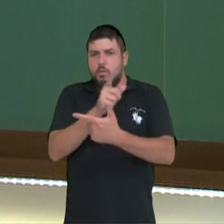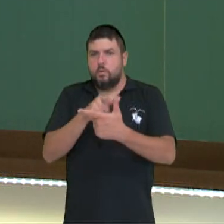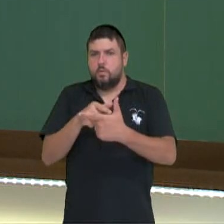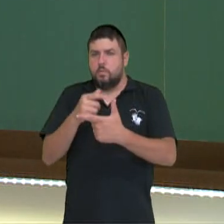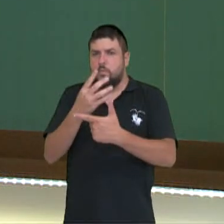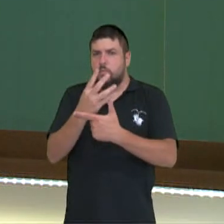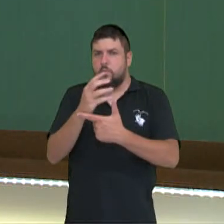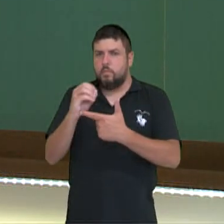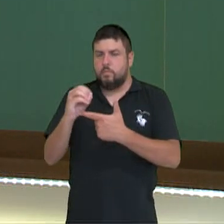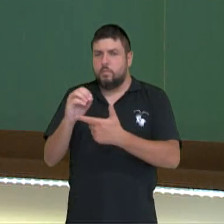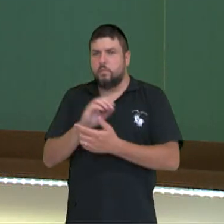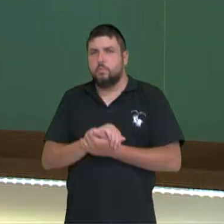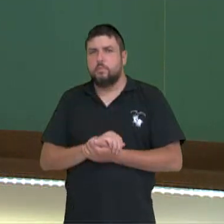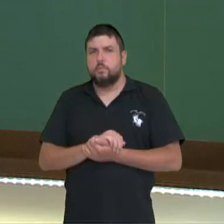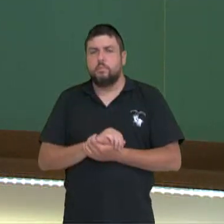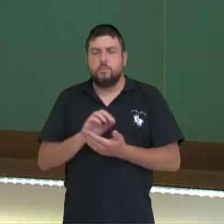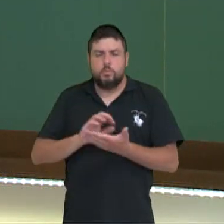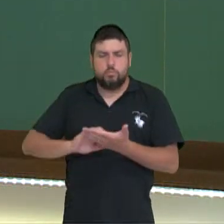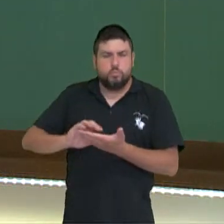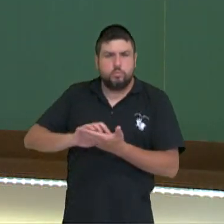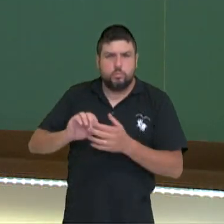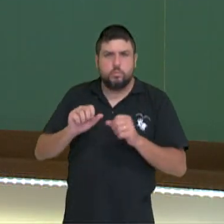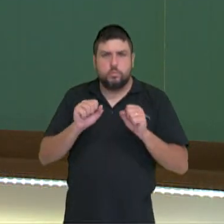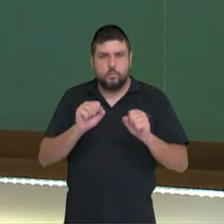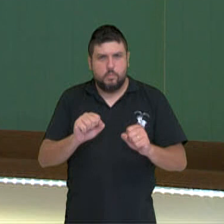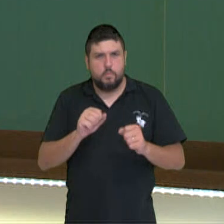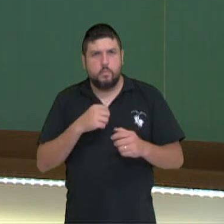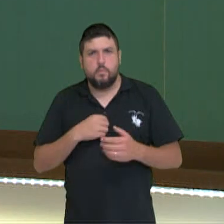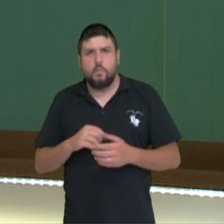na calculadora mesmo. 45 por 400 vai ficar